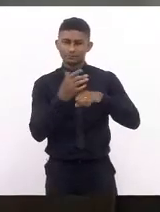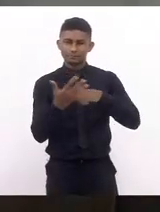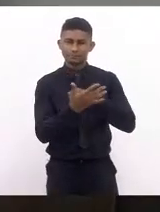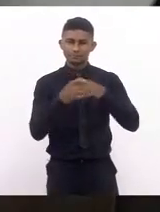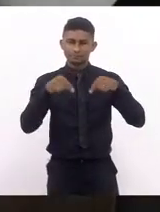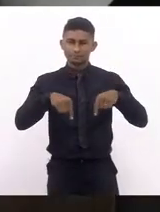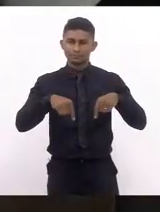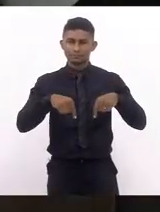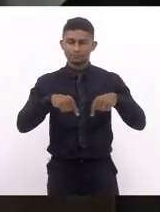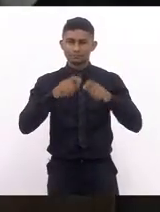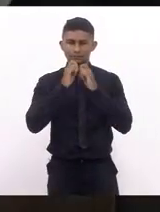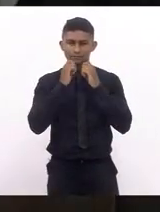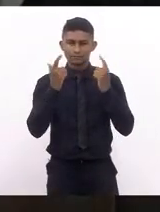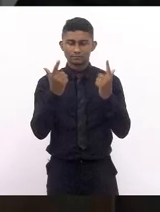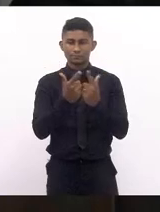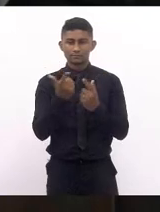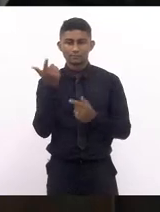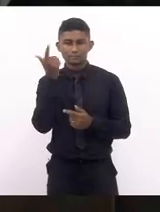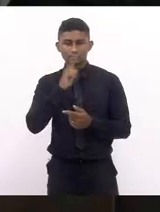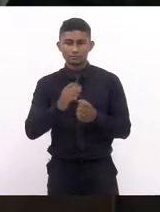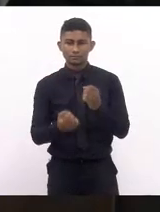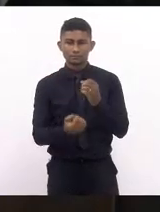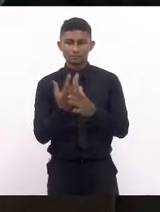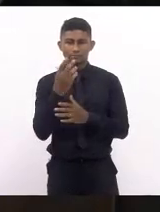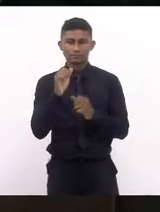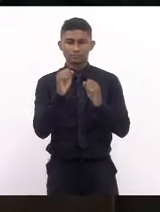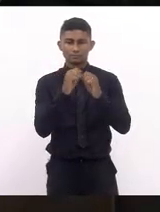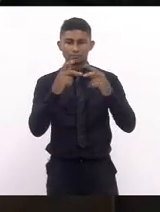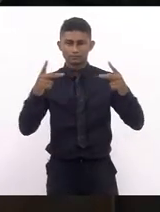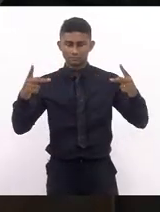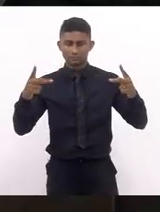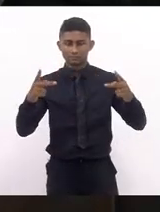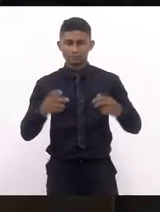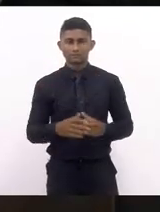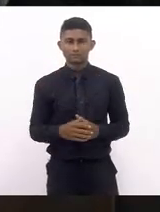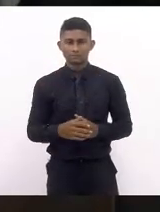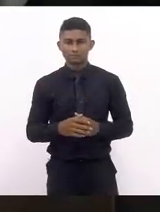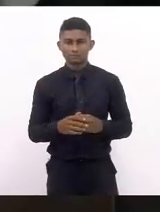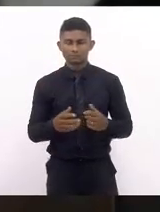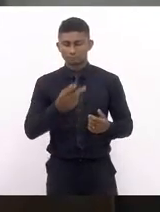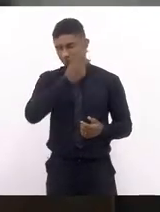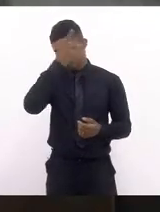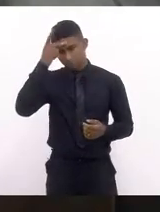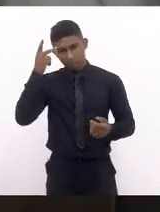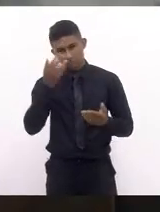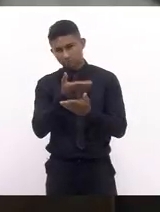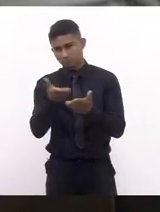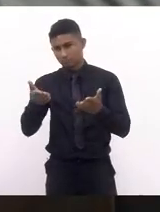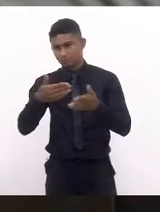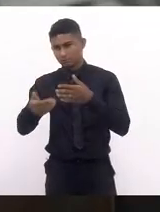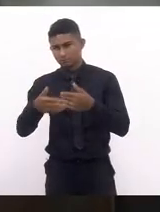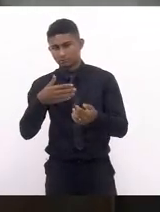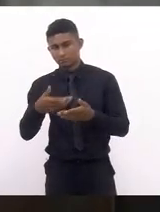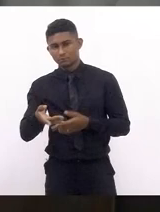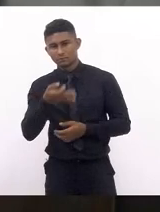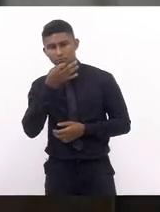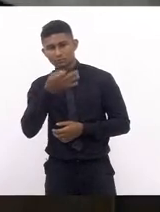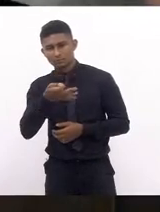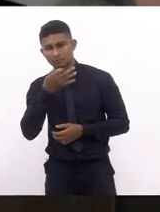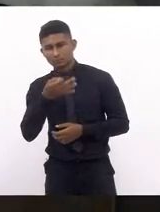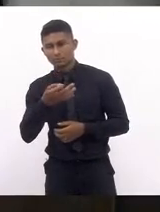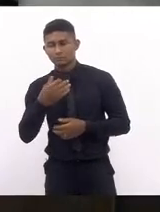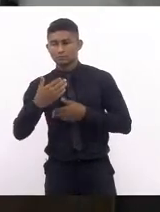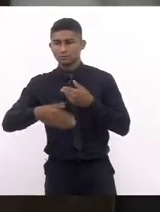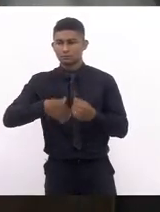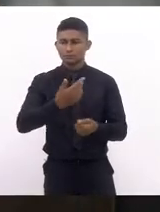casa foi a primeira do Brasil a desenvolver EA lançar um aplicativo que permite a qualquer pessoa sugerir uma ideia que pode